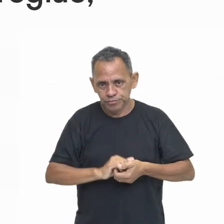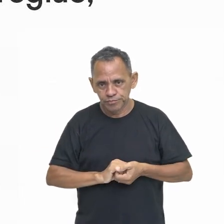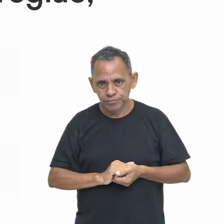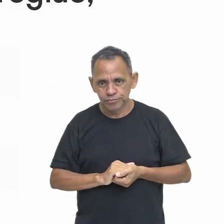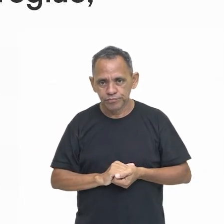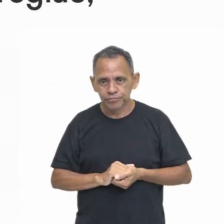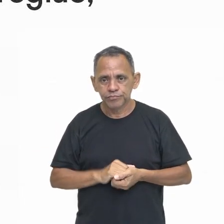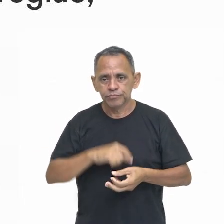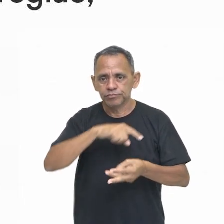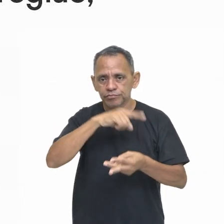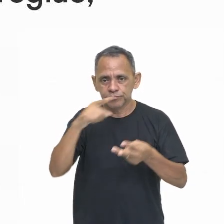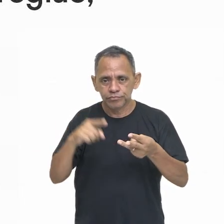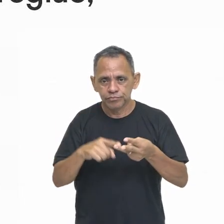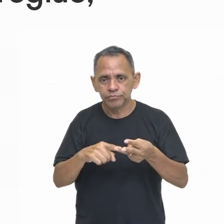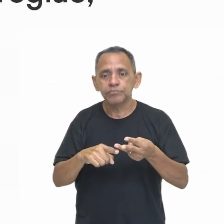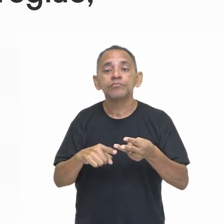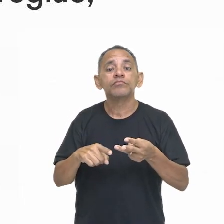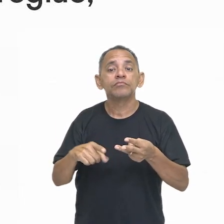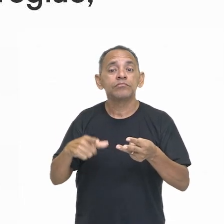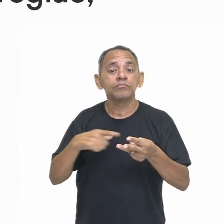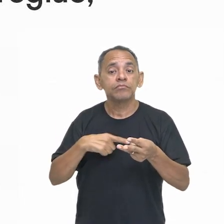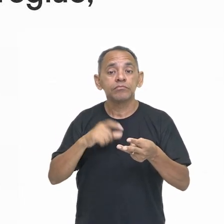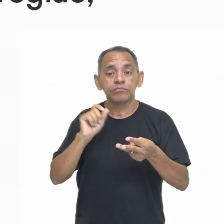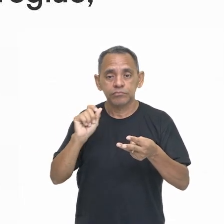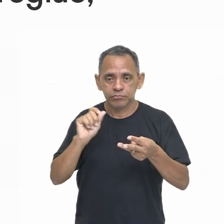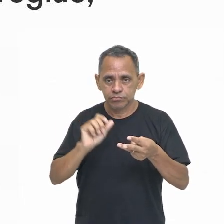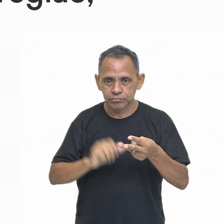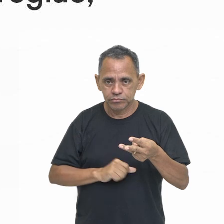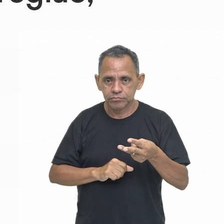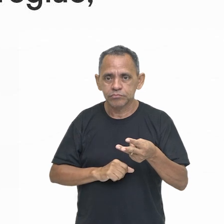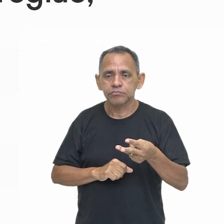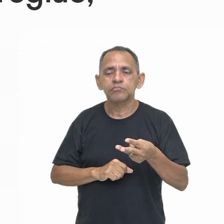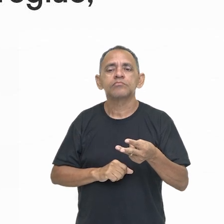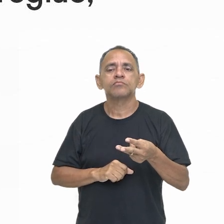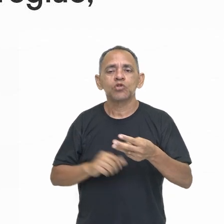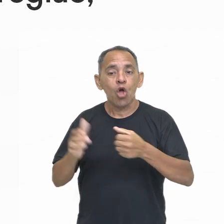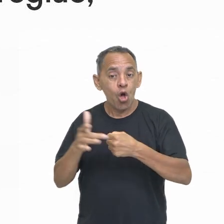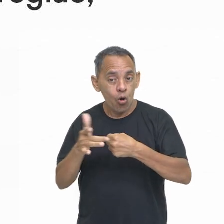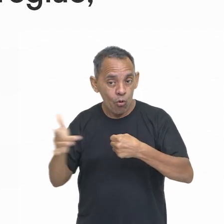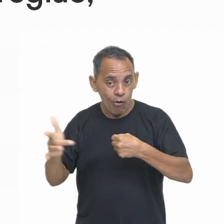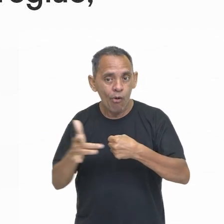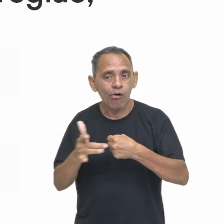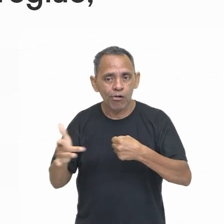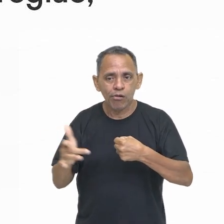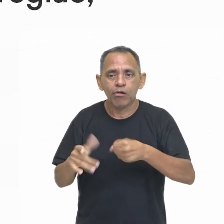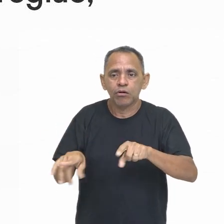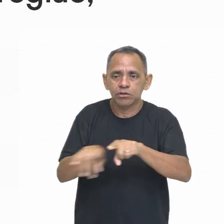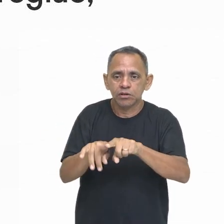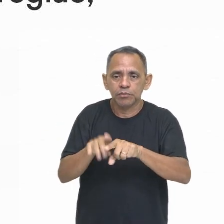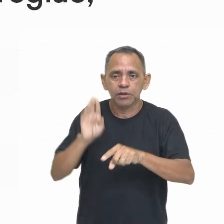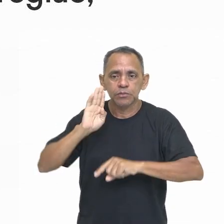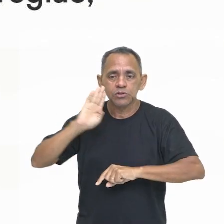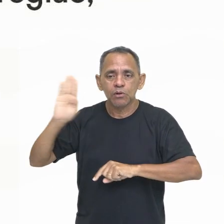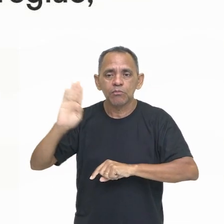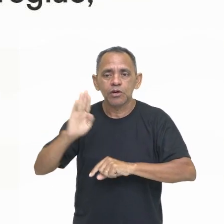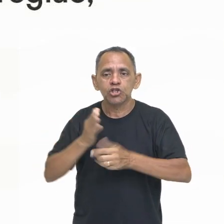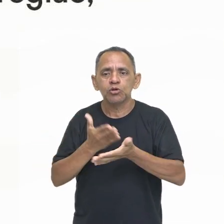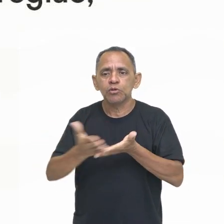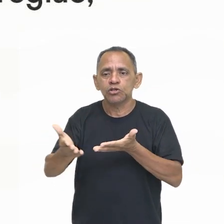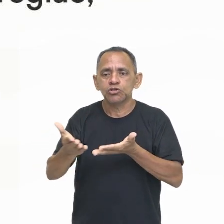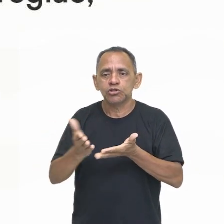num terceiro momento, você vai ter o quê? O ciclo do ouro, né? Principalmente a